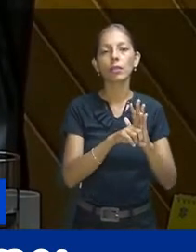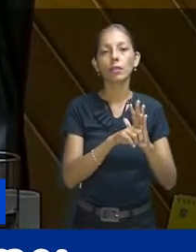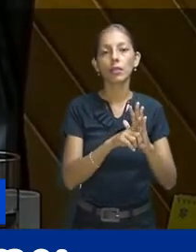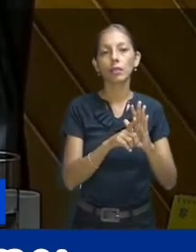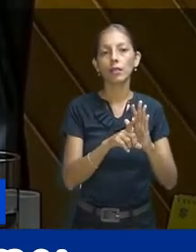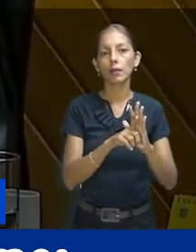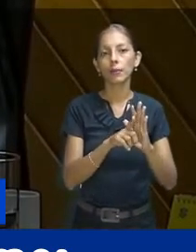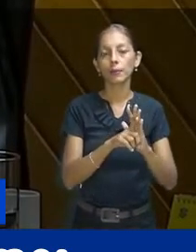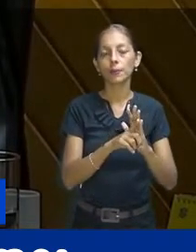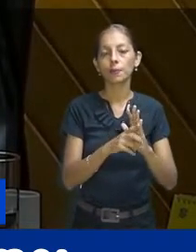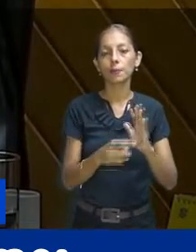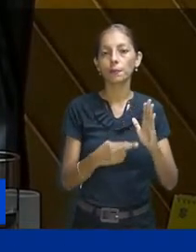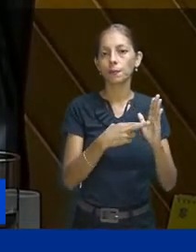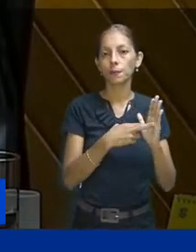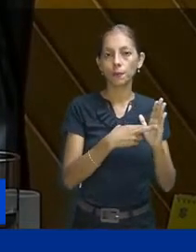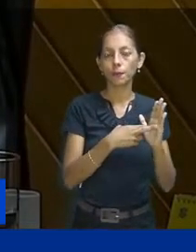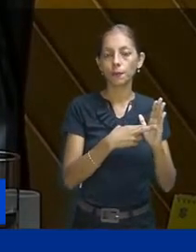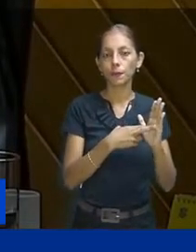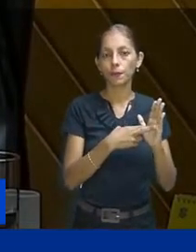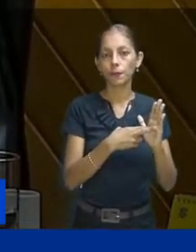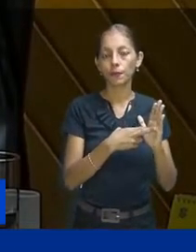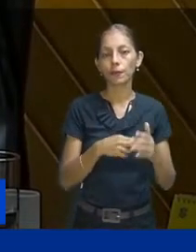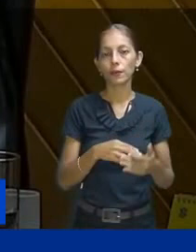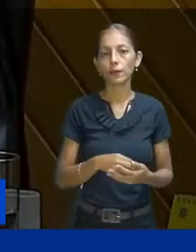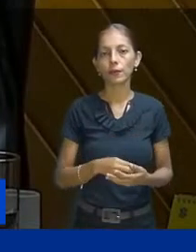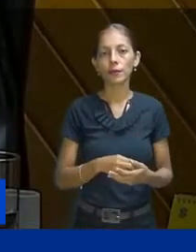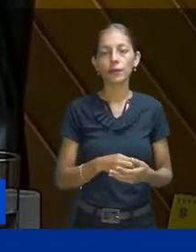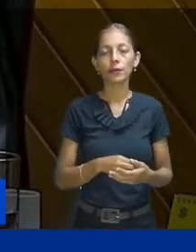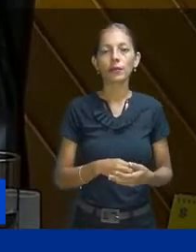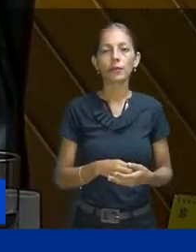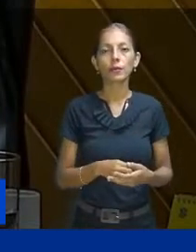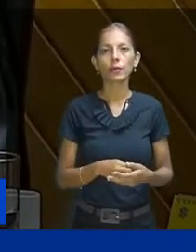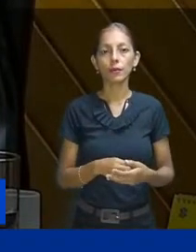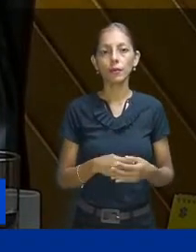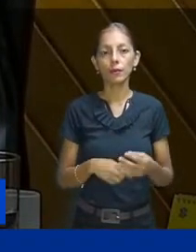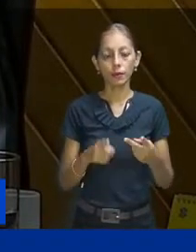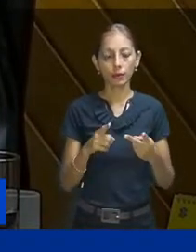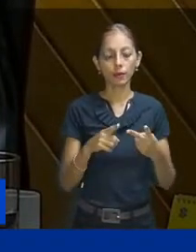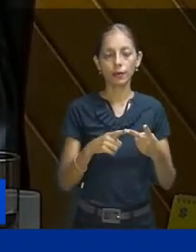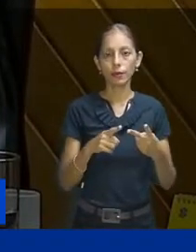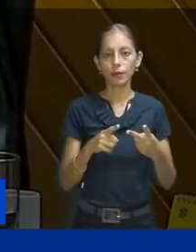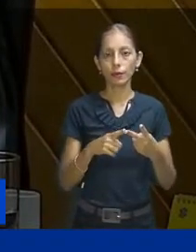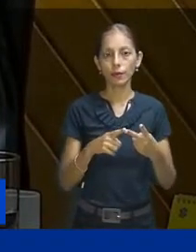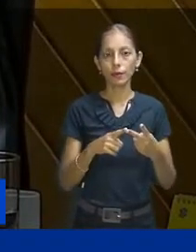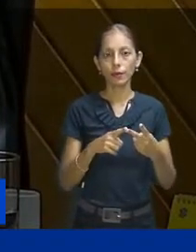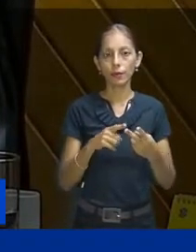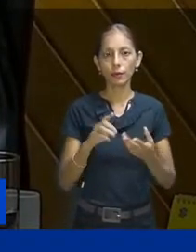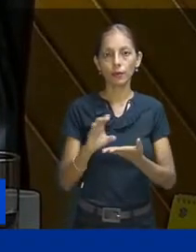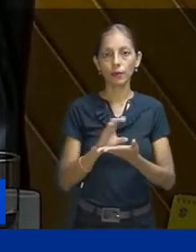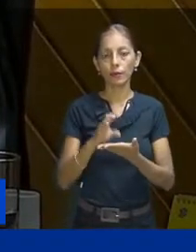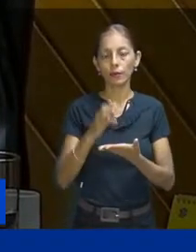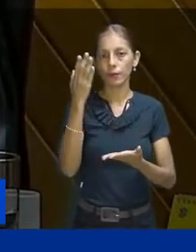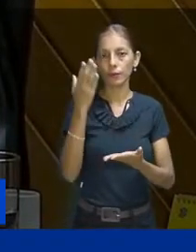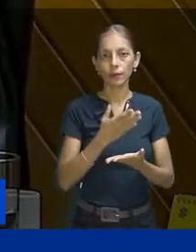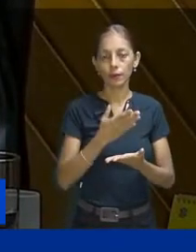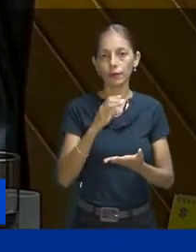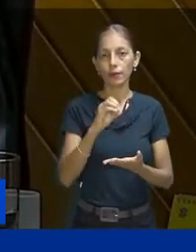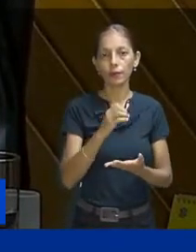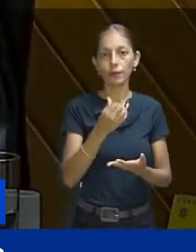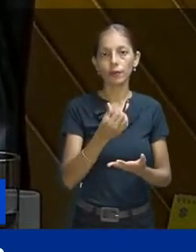163/94, relator ministro Sérgio Banhos. E o precedente 2 é a prestação de contas 0601,